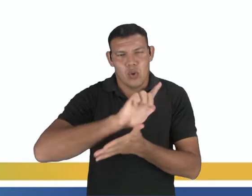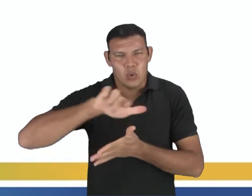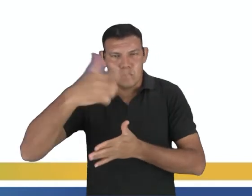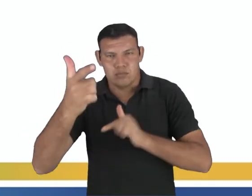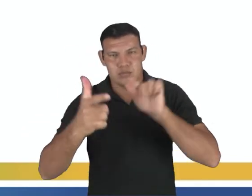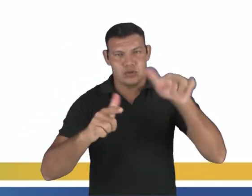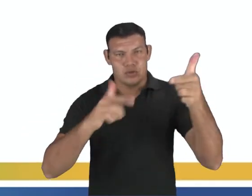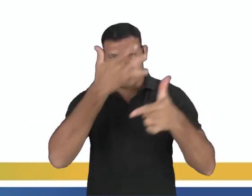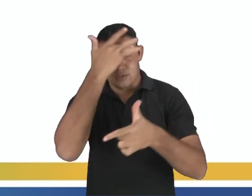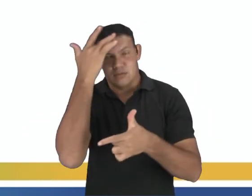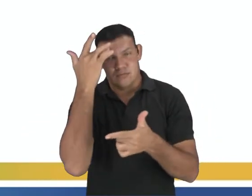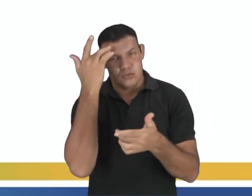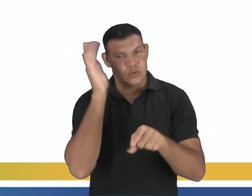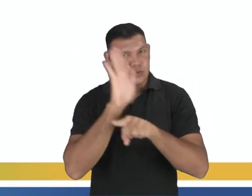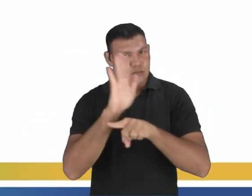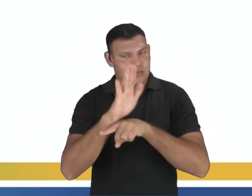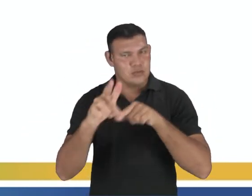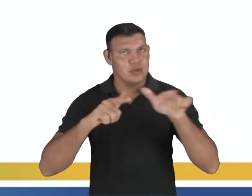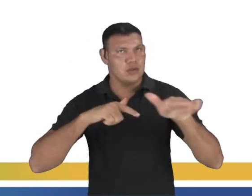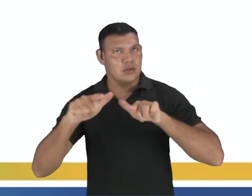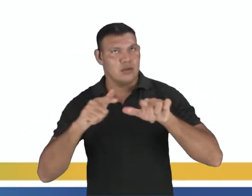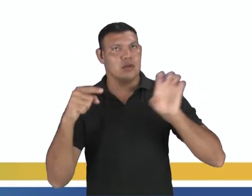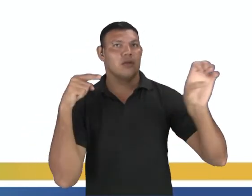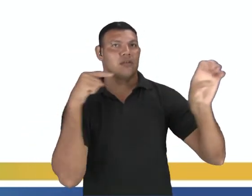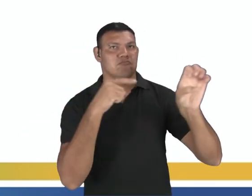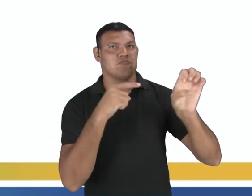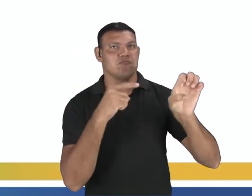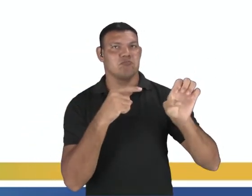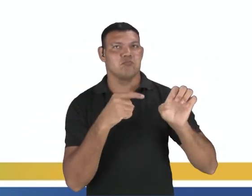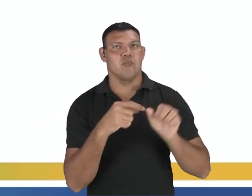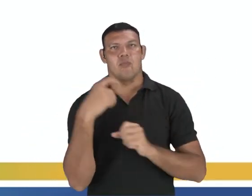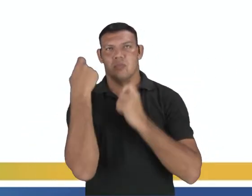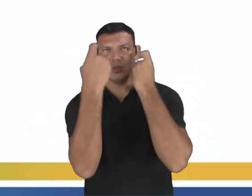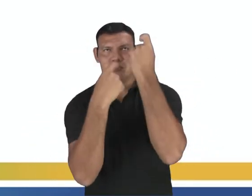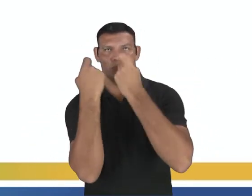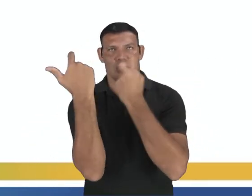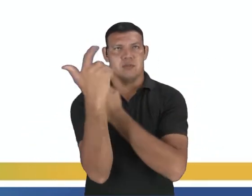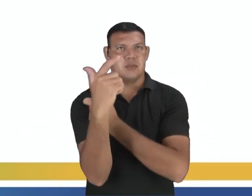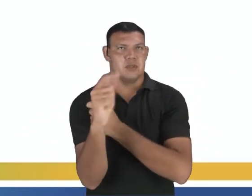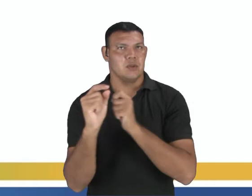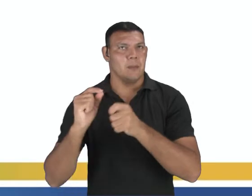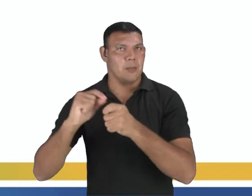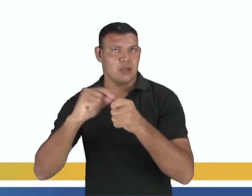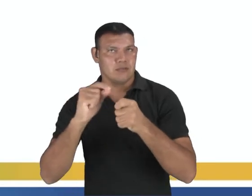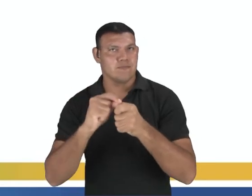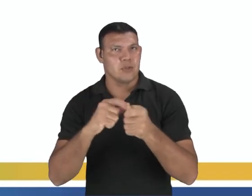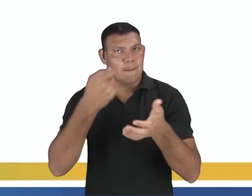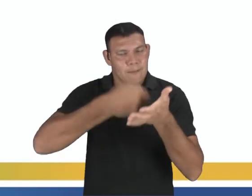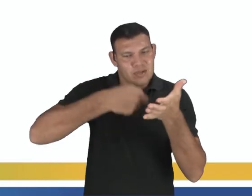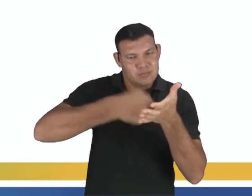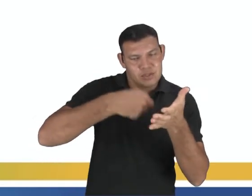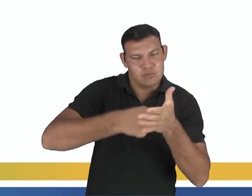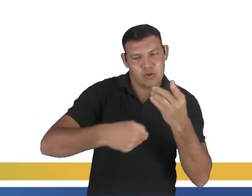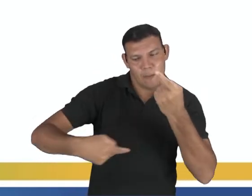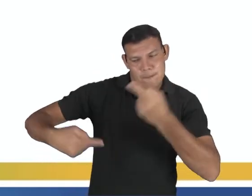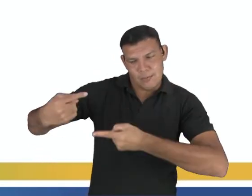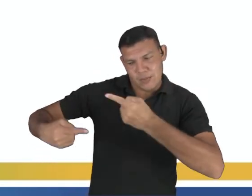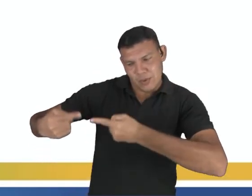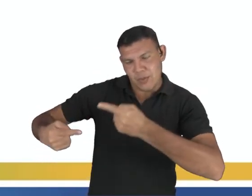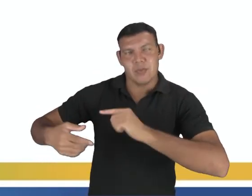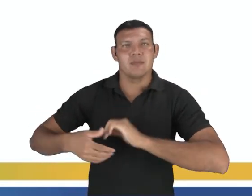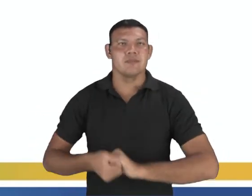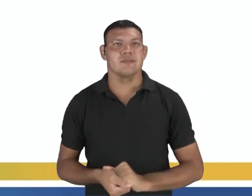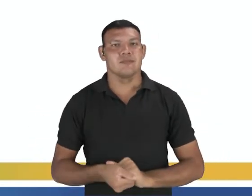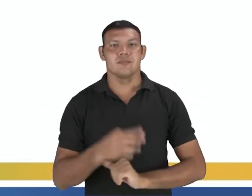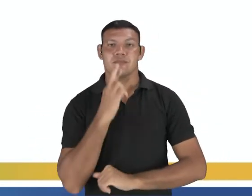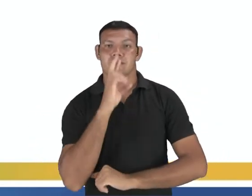terceirização. Ou E: não se preocupa com a produtividade, passando a intensificar a competitividade. E aí a